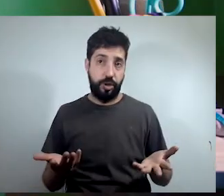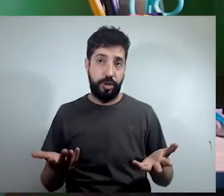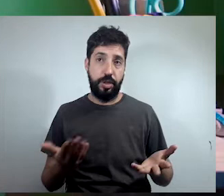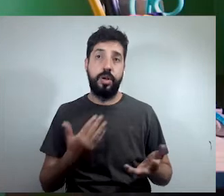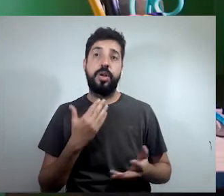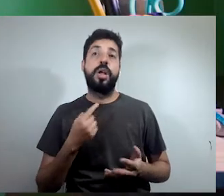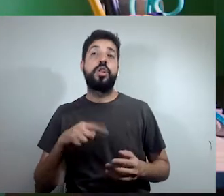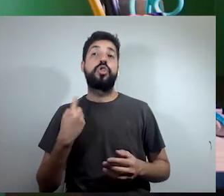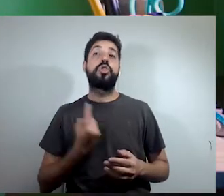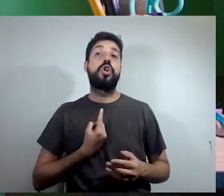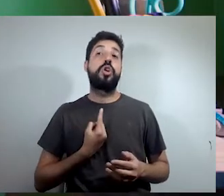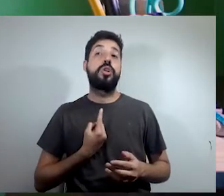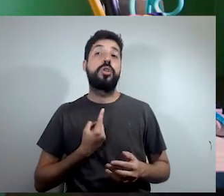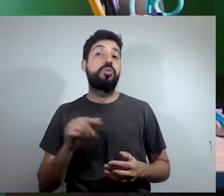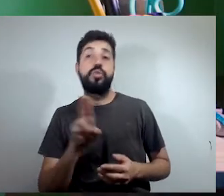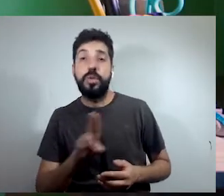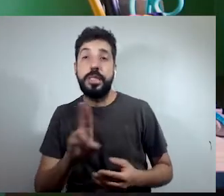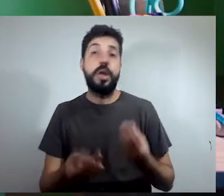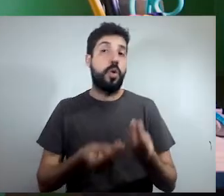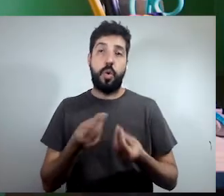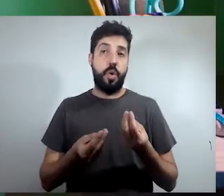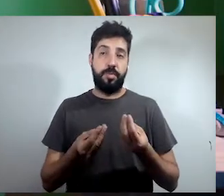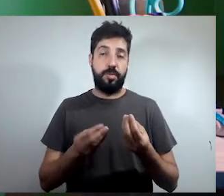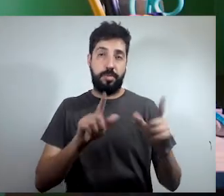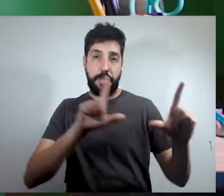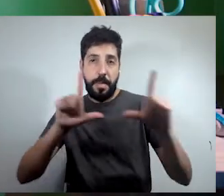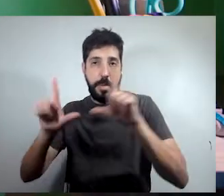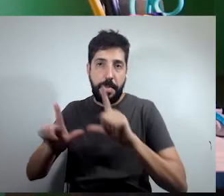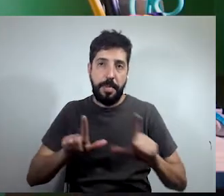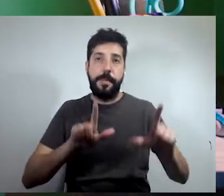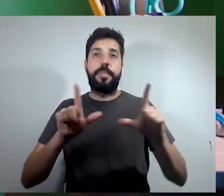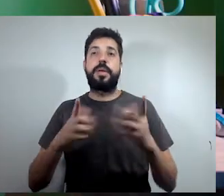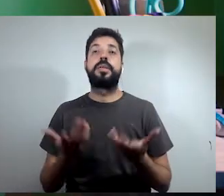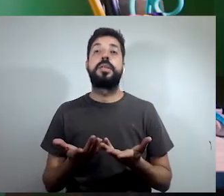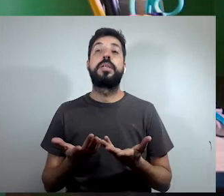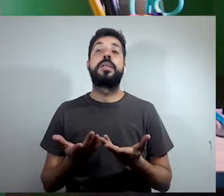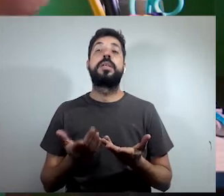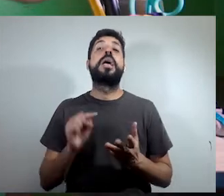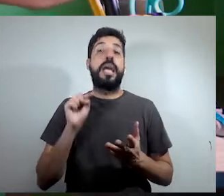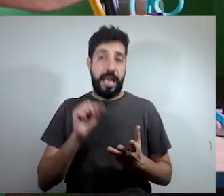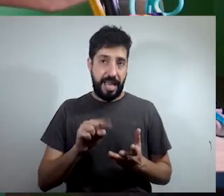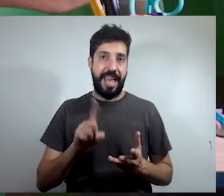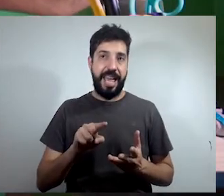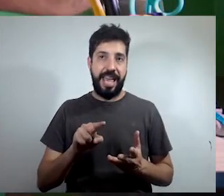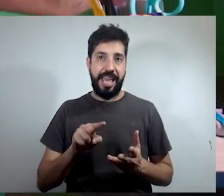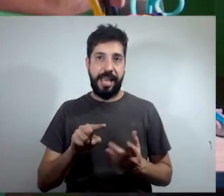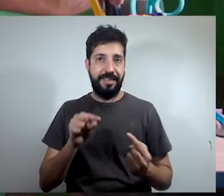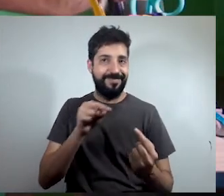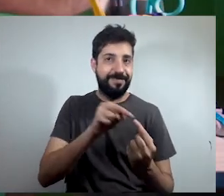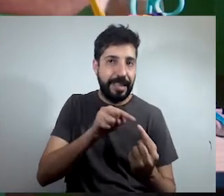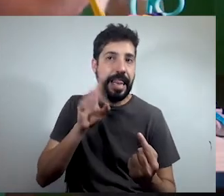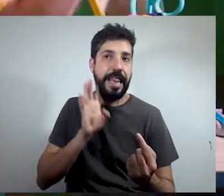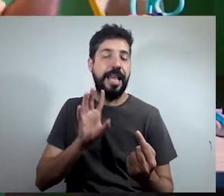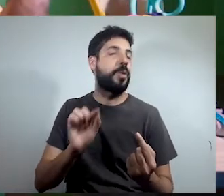qual nós e as crianças estamos usando as telas, né? Então, esse ponto é muito legal. Vou até pegar